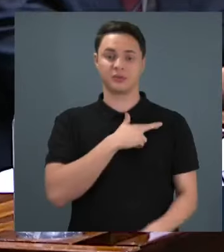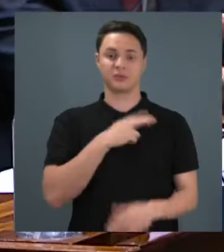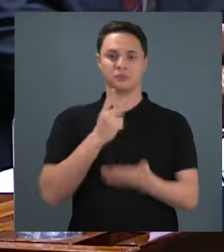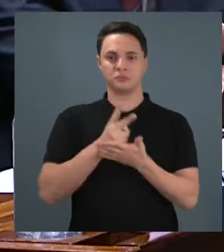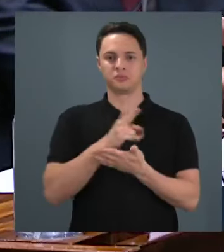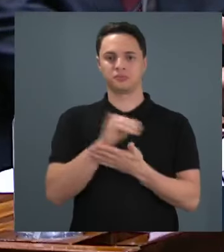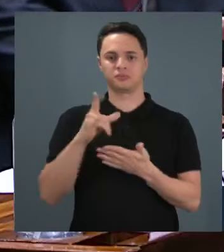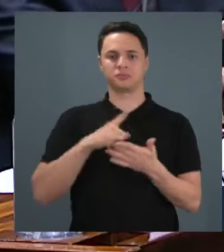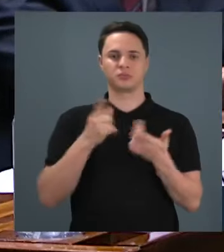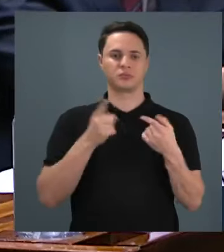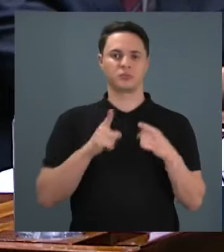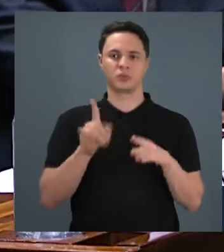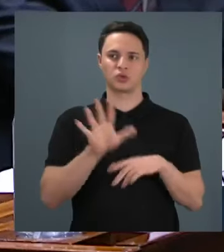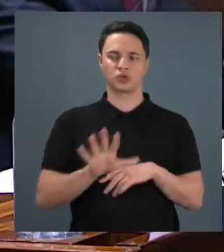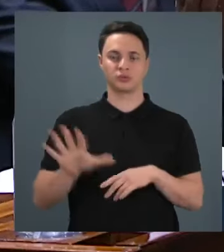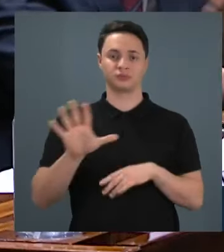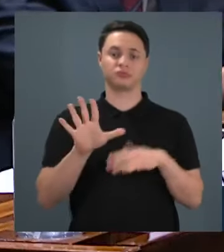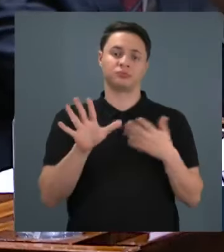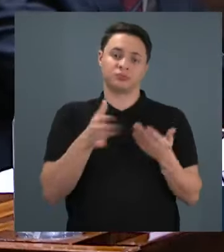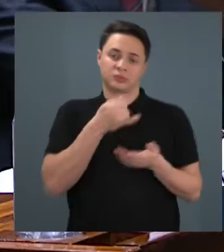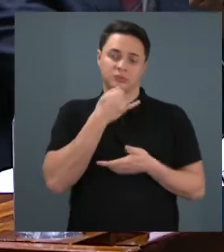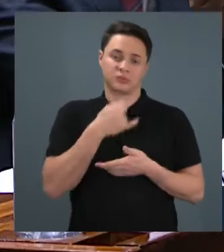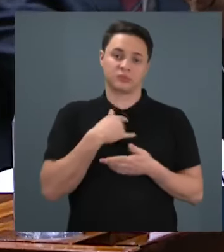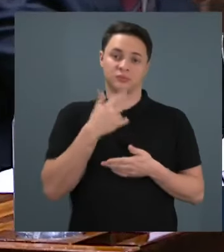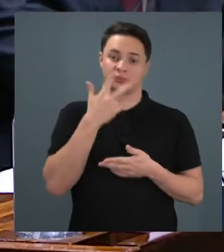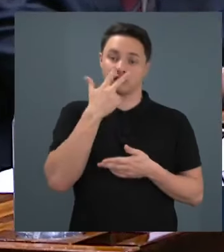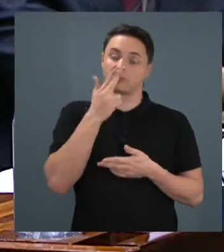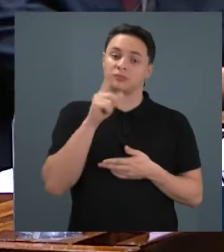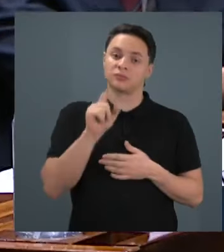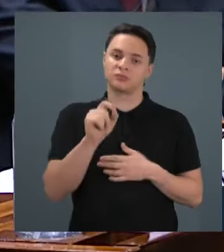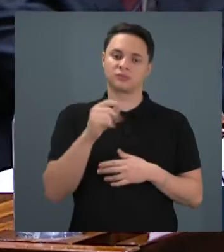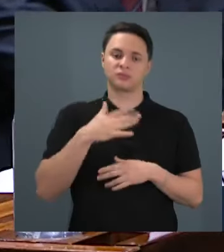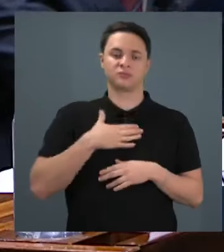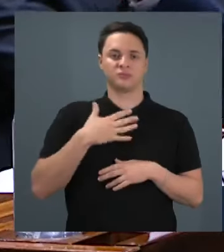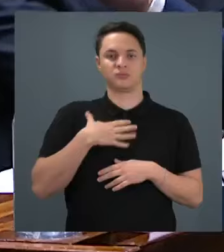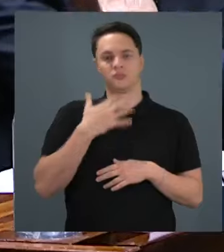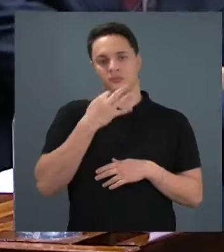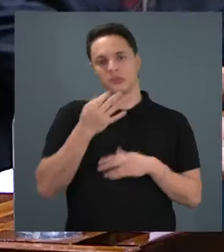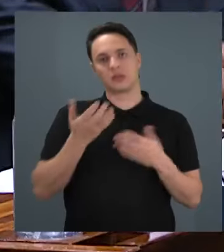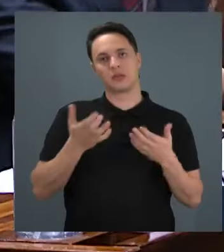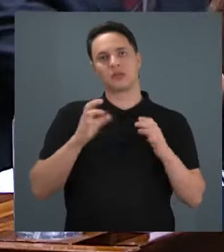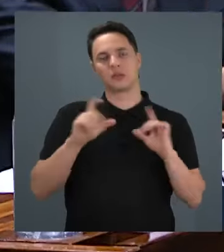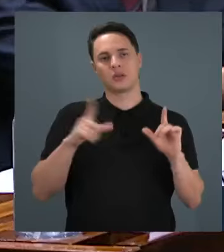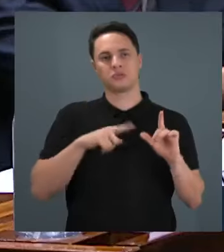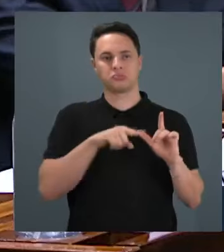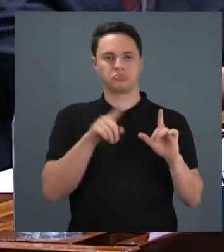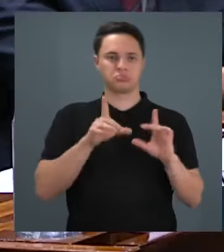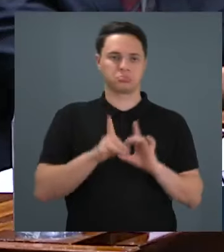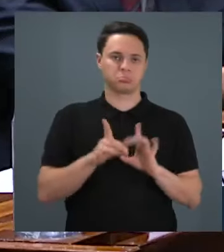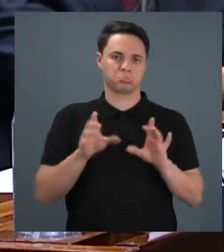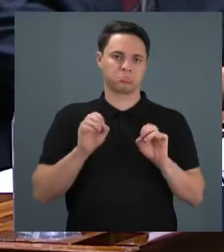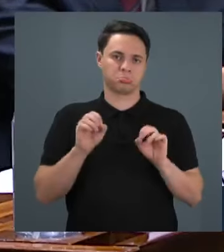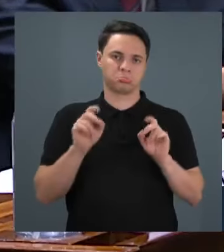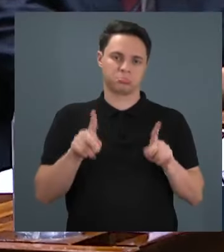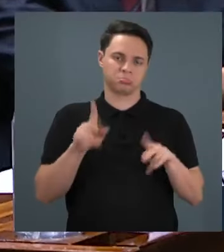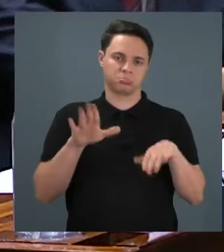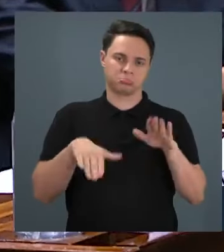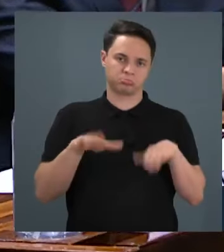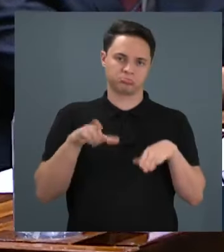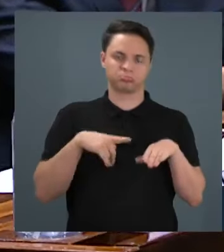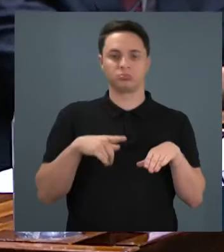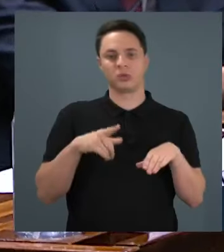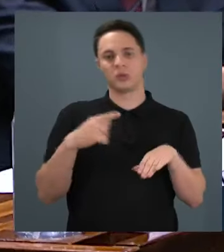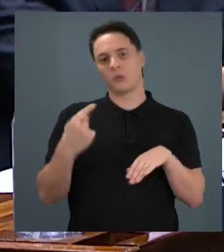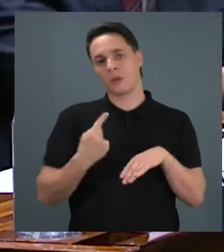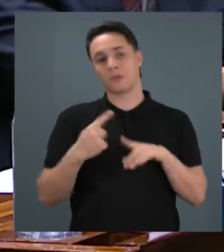contra a corrente. Infelizmente, me parece que a minha posição, e é claro que estão todos liberados, vai ser talvez isolada,